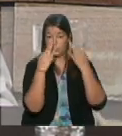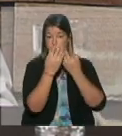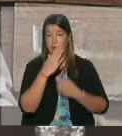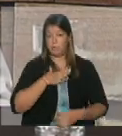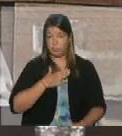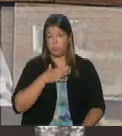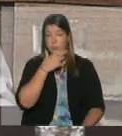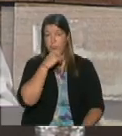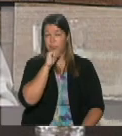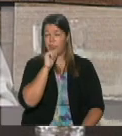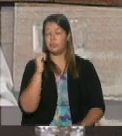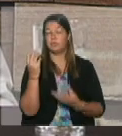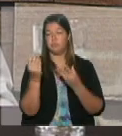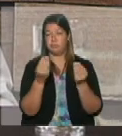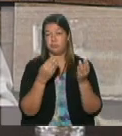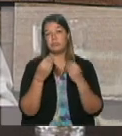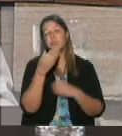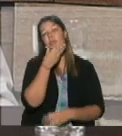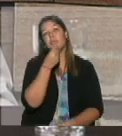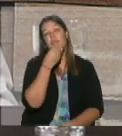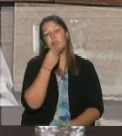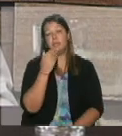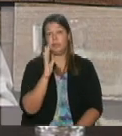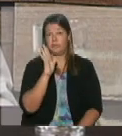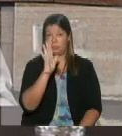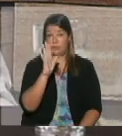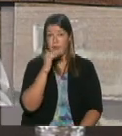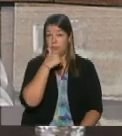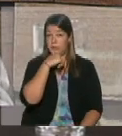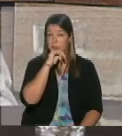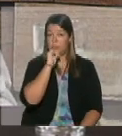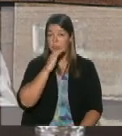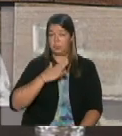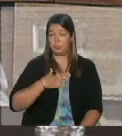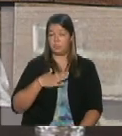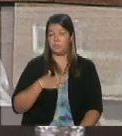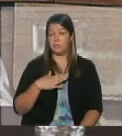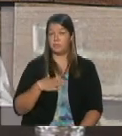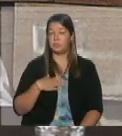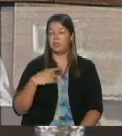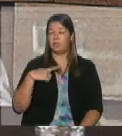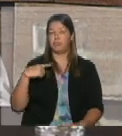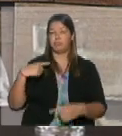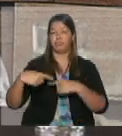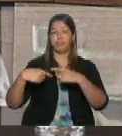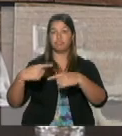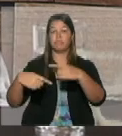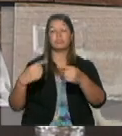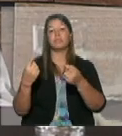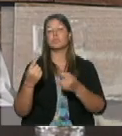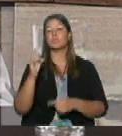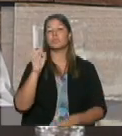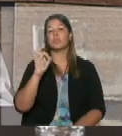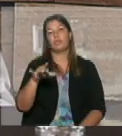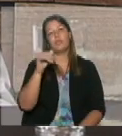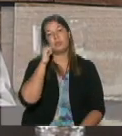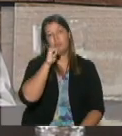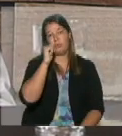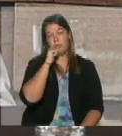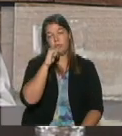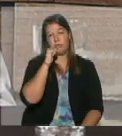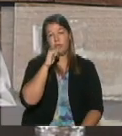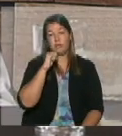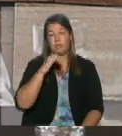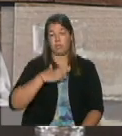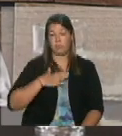mamãe, né, há várias gerações, há 4 gerações que só nasciam mulheres. Então eu fui o primeiro